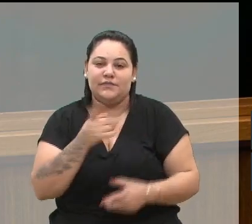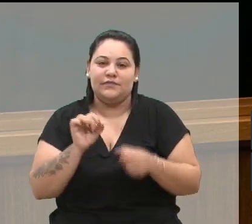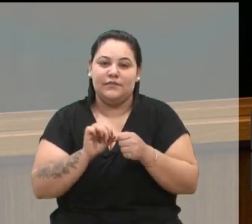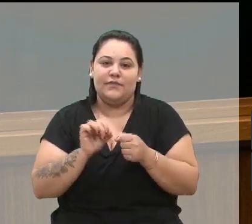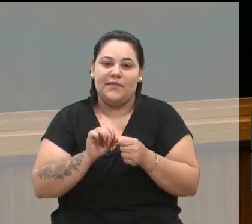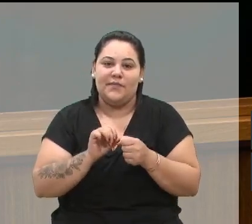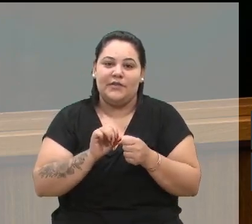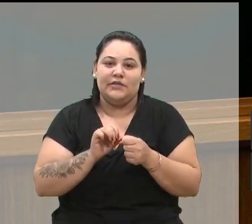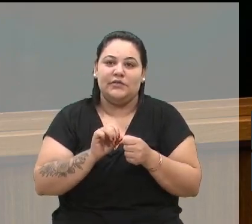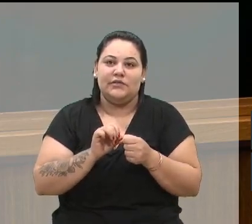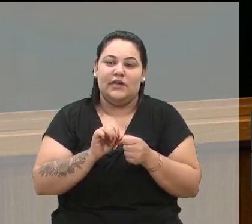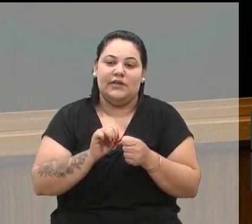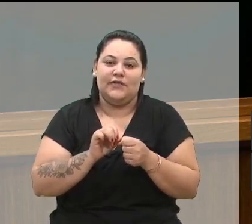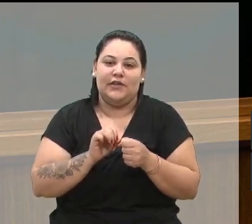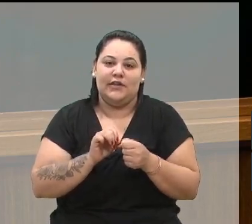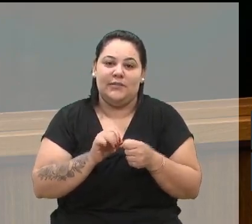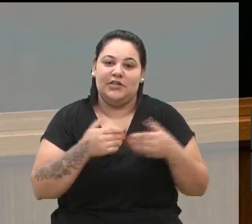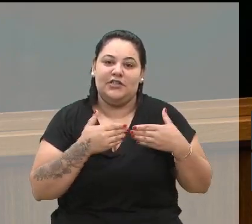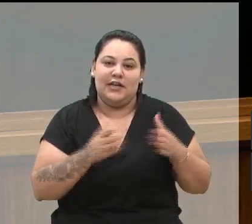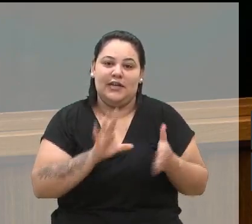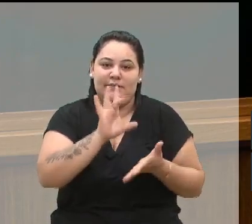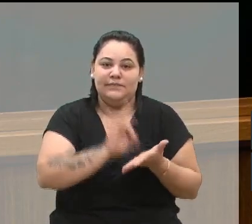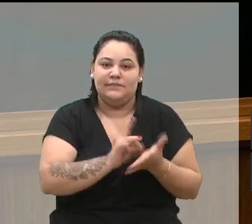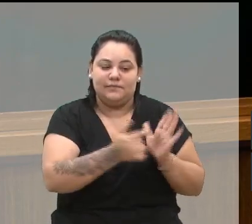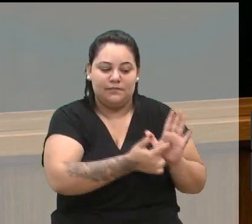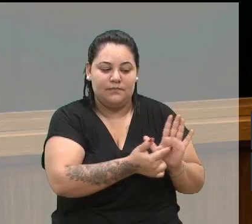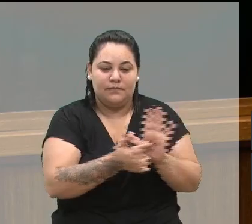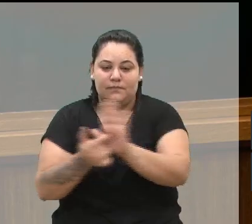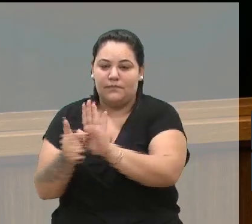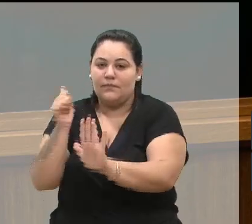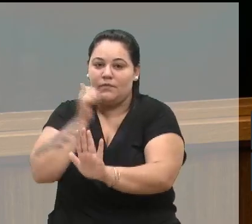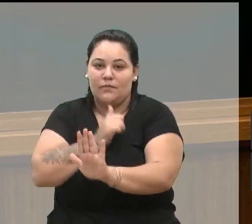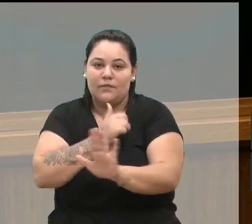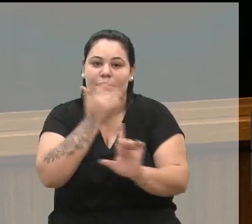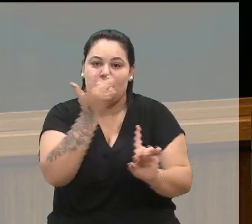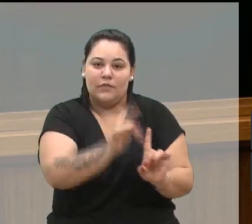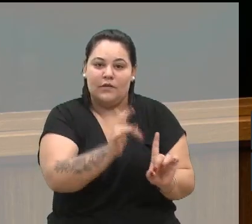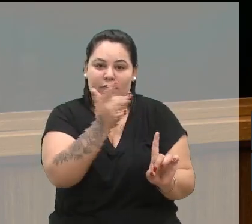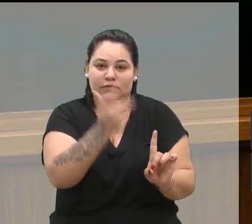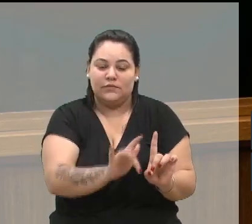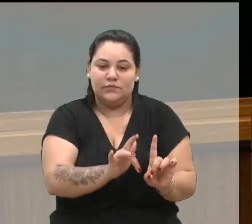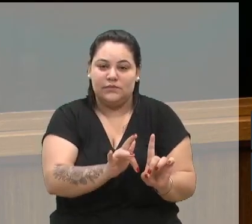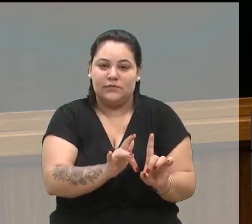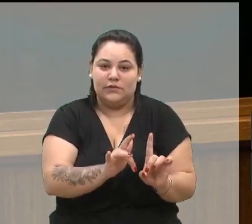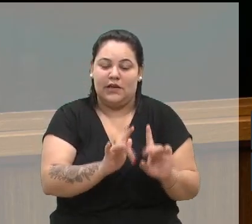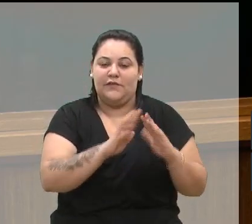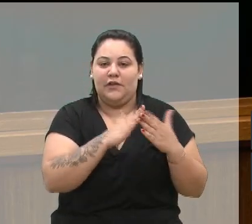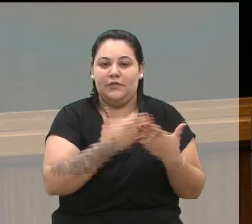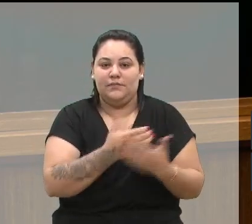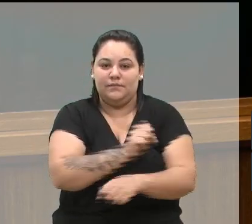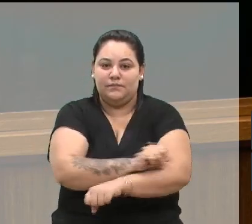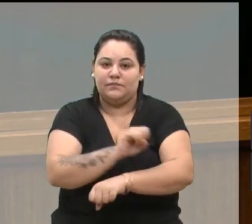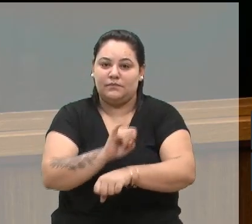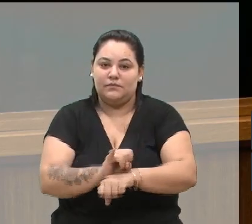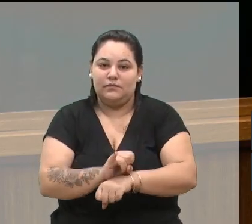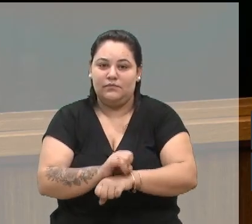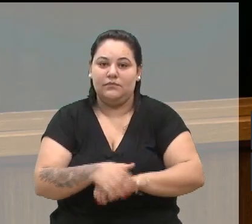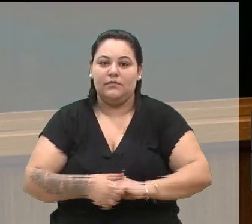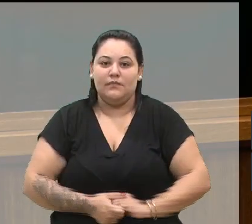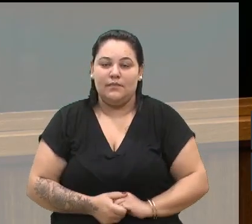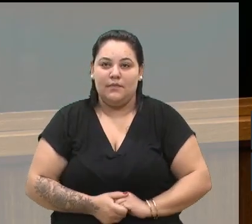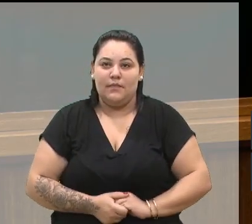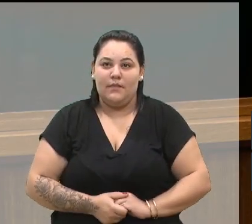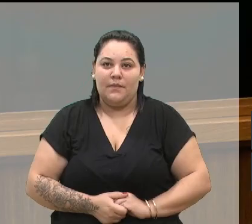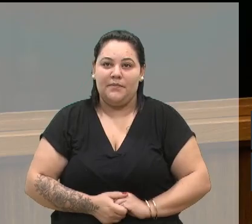abertura da exposição às mulheres vítimas da gasola. Ela veio prestigiar a abertura aqui.